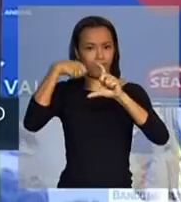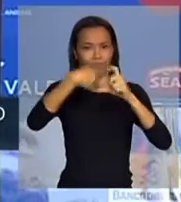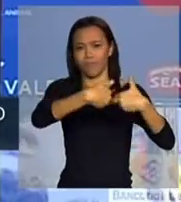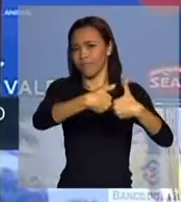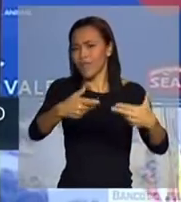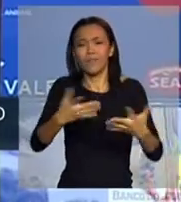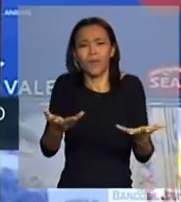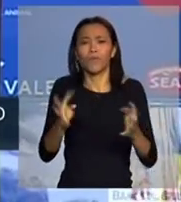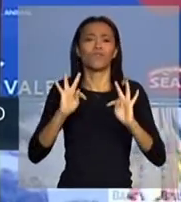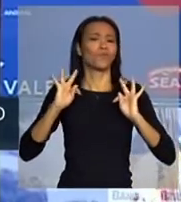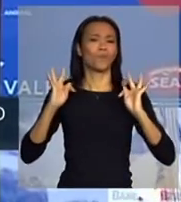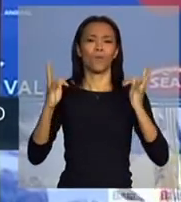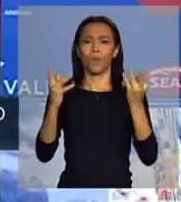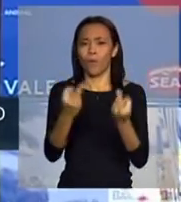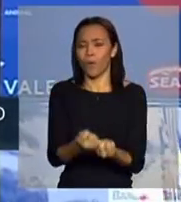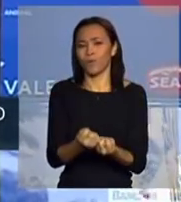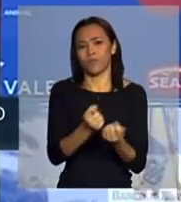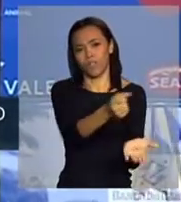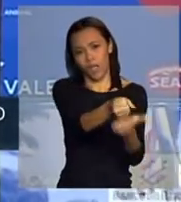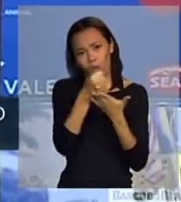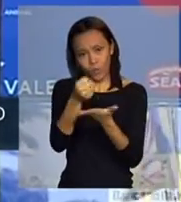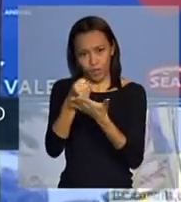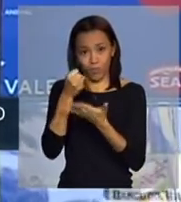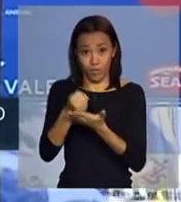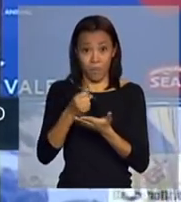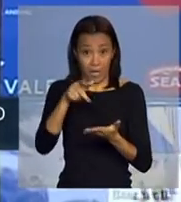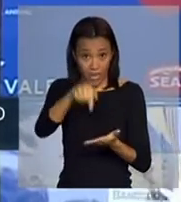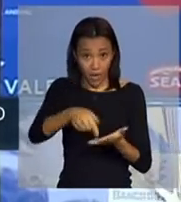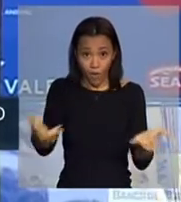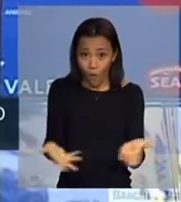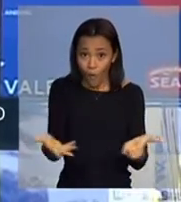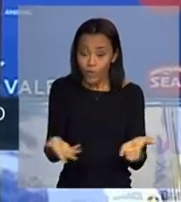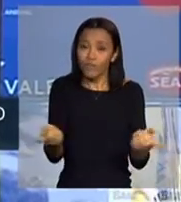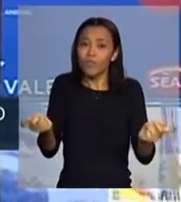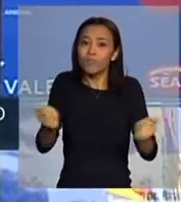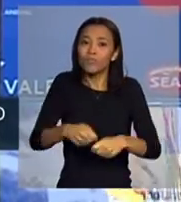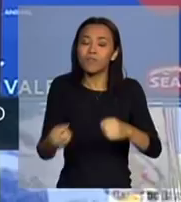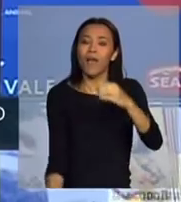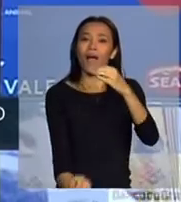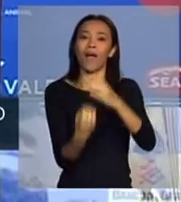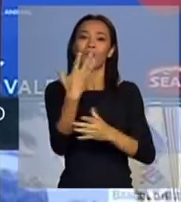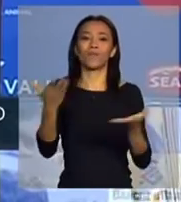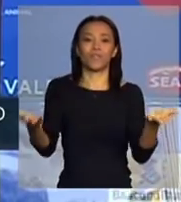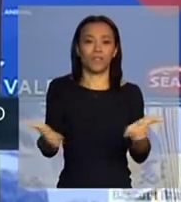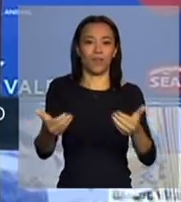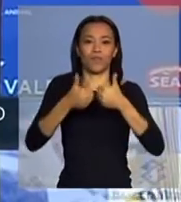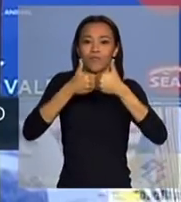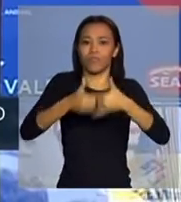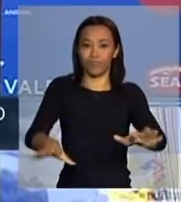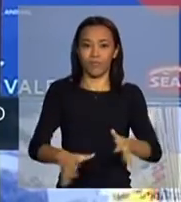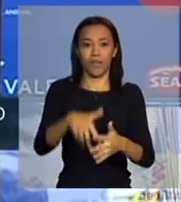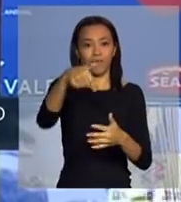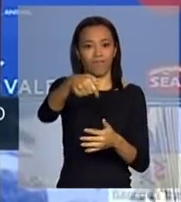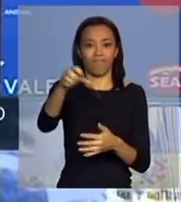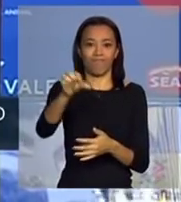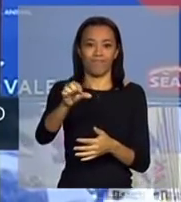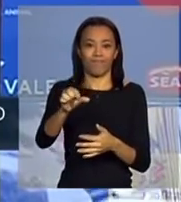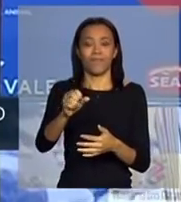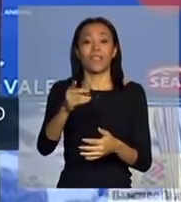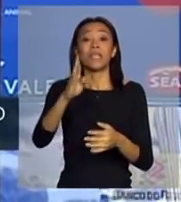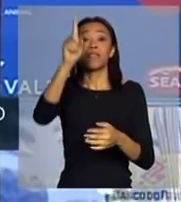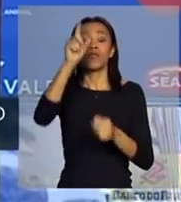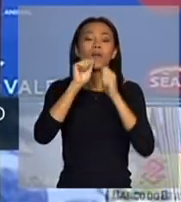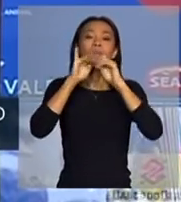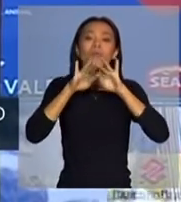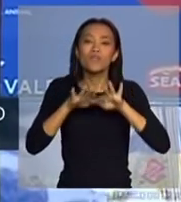a todos que colaboraram com seus esforços para a realização da 79ª Exposebu. Que Deus abençoe